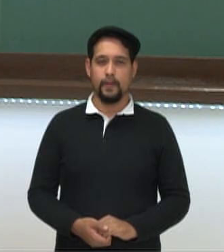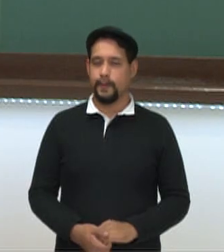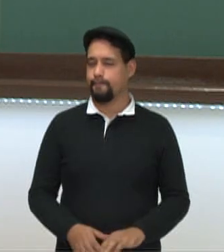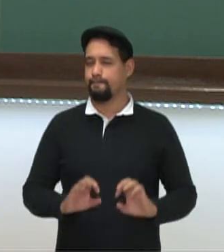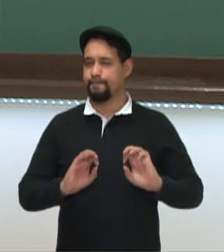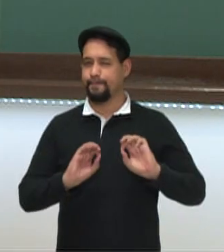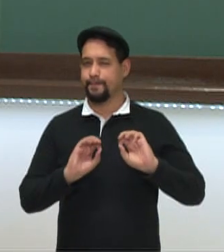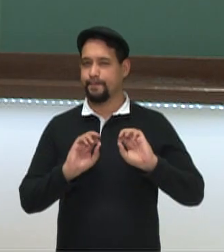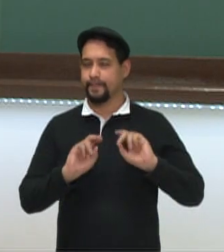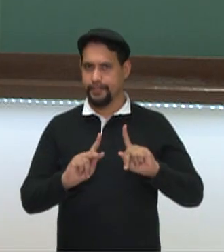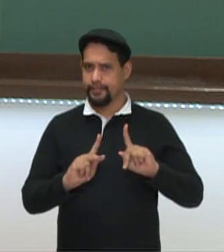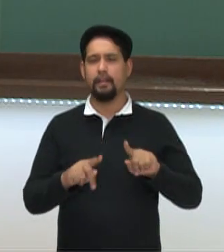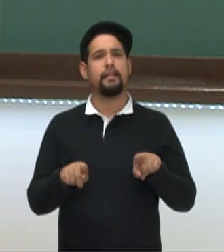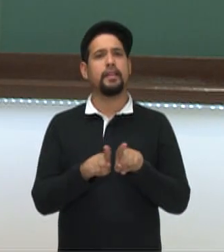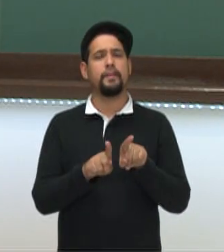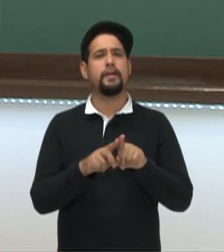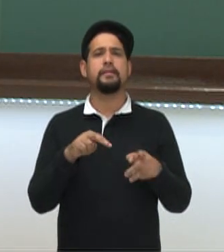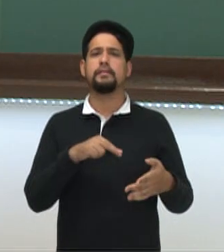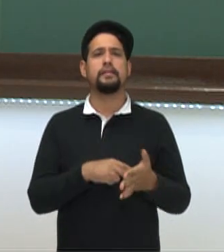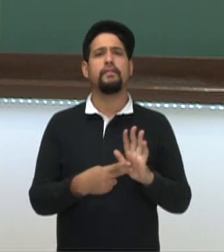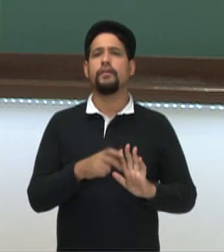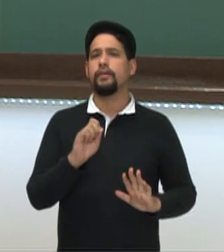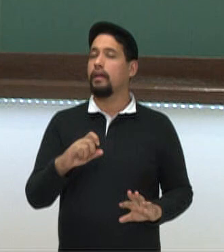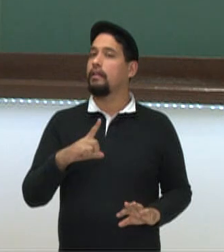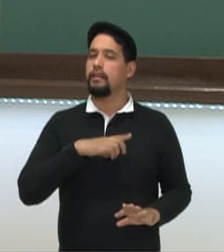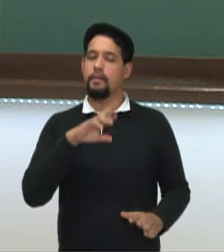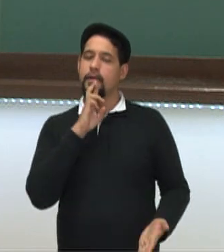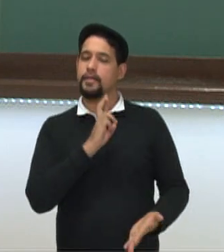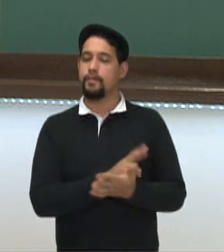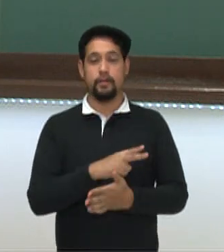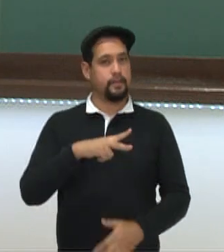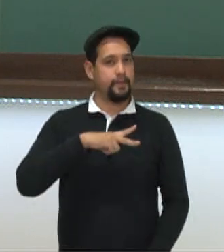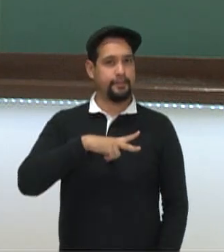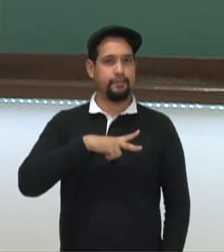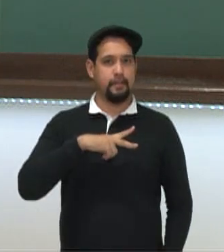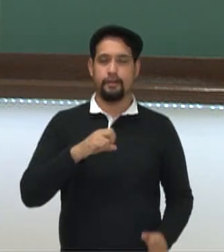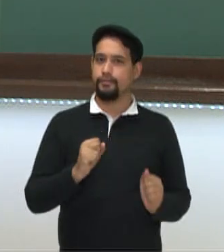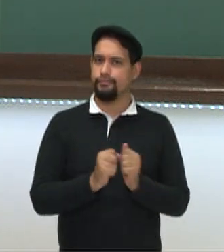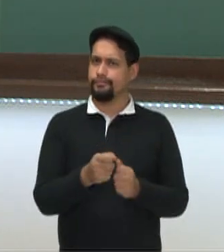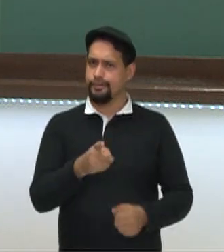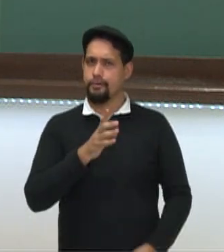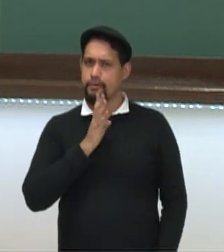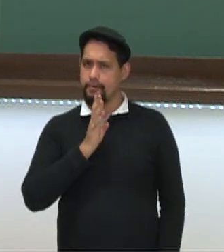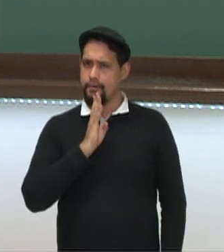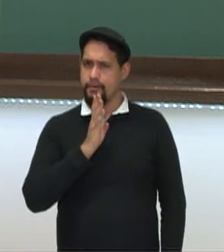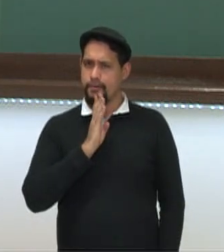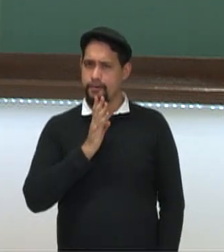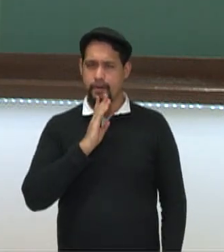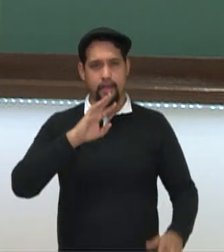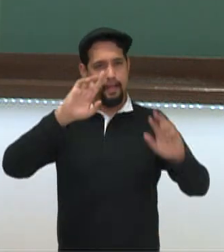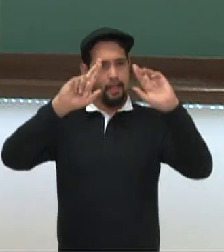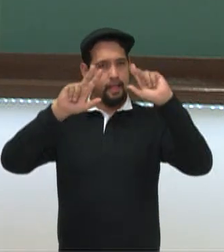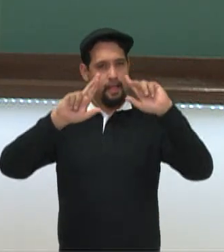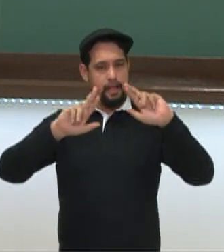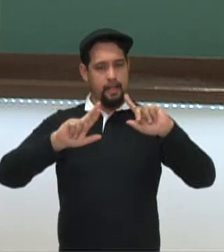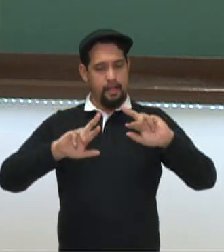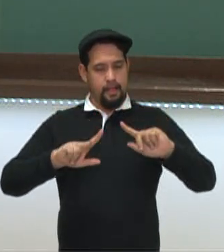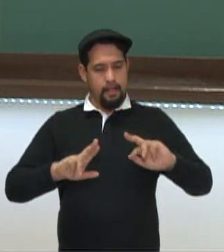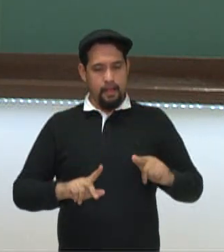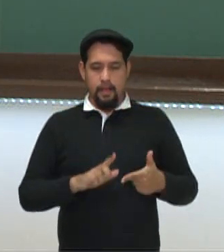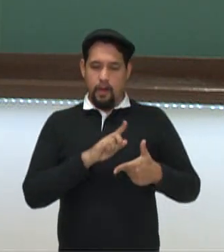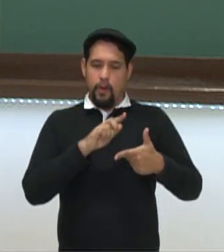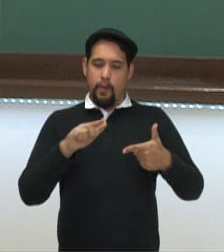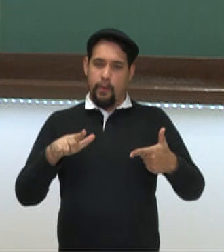Muito bem, essa questão é uma questão que tem uma resposta pessoal ali, né? Se você conhecia essas várias graduações